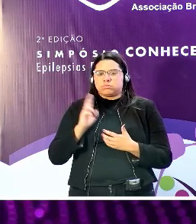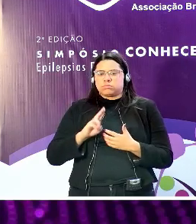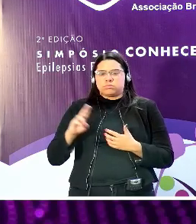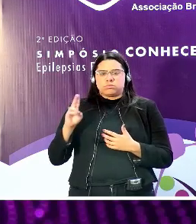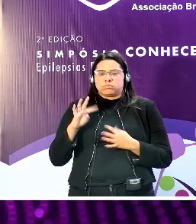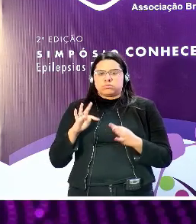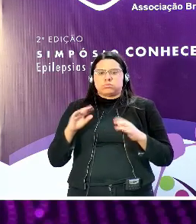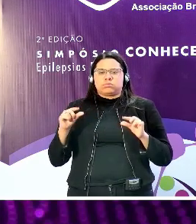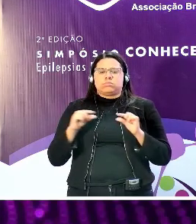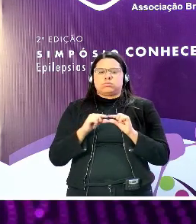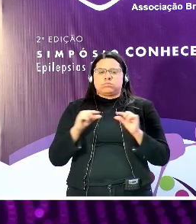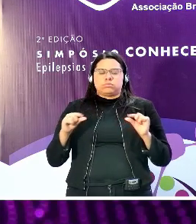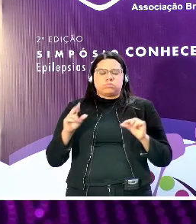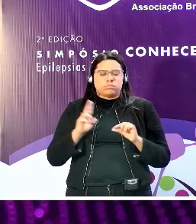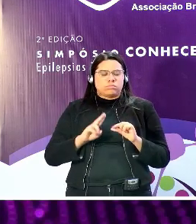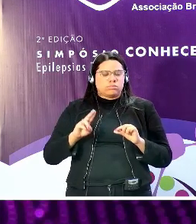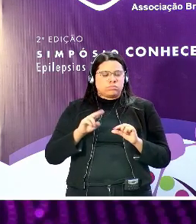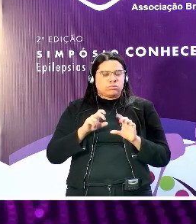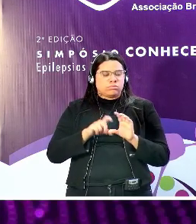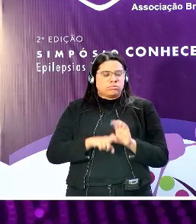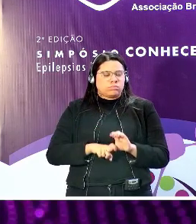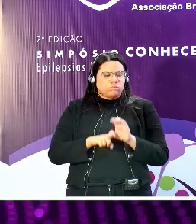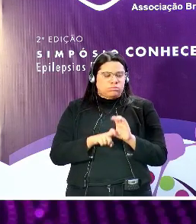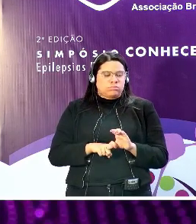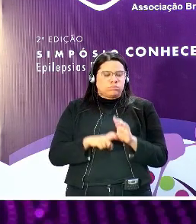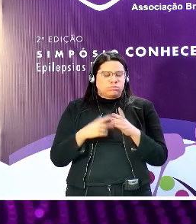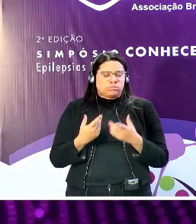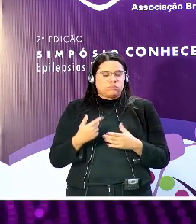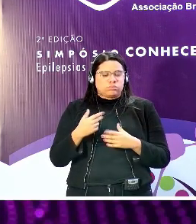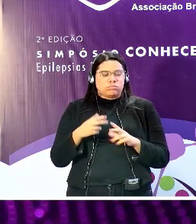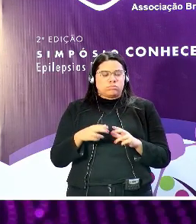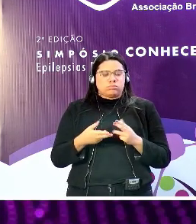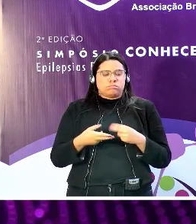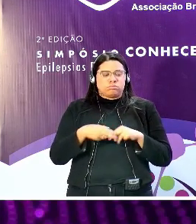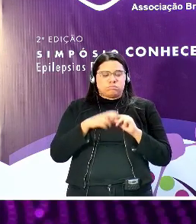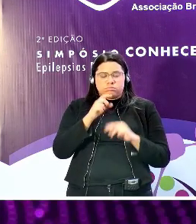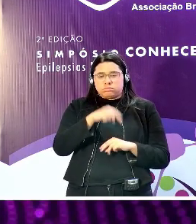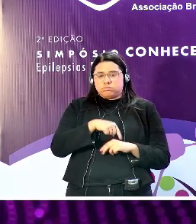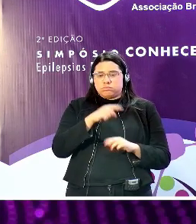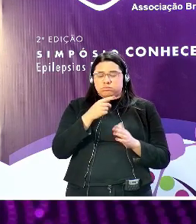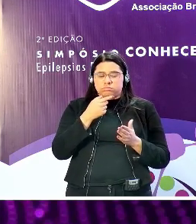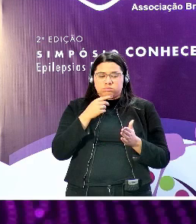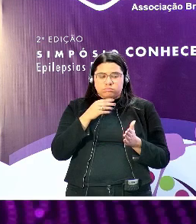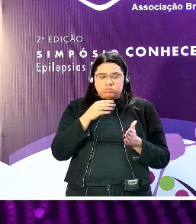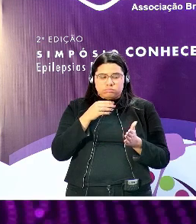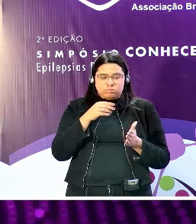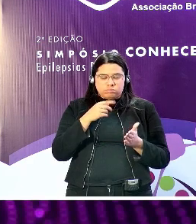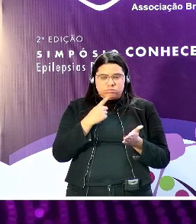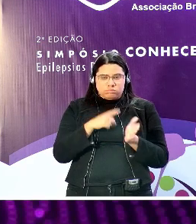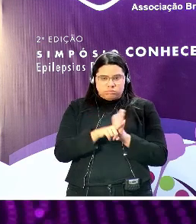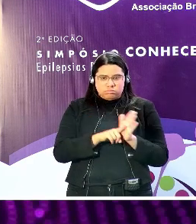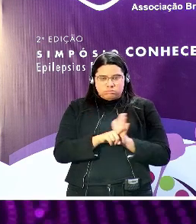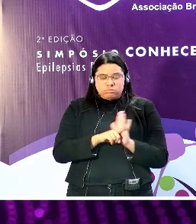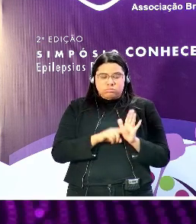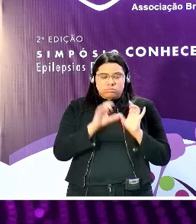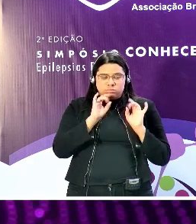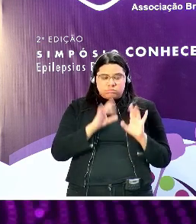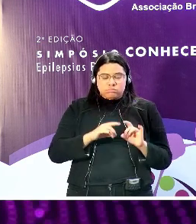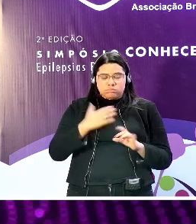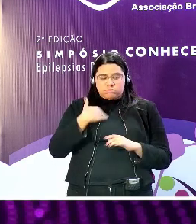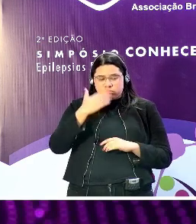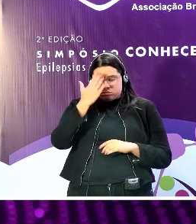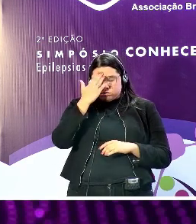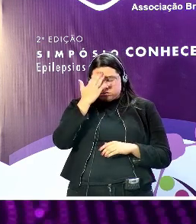corrente uso-dependente. Então, esse é um perfil muito específico. A gente vai ver que essas classes de medicamentos são muito